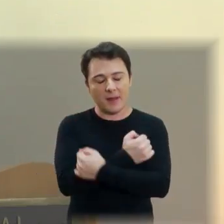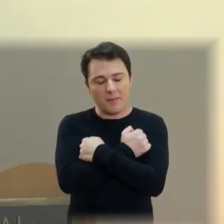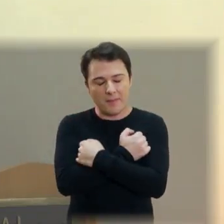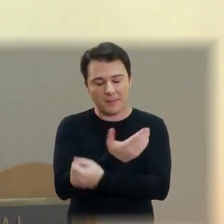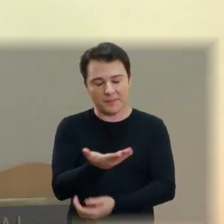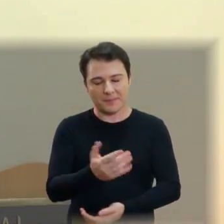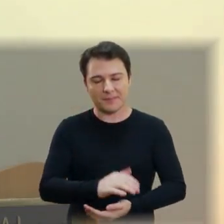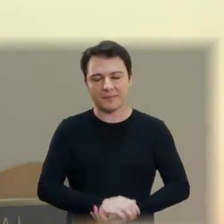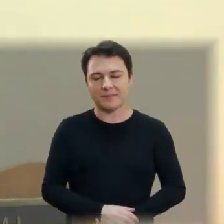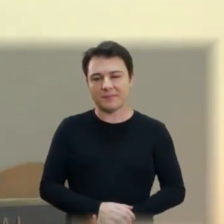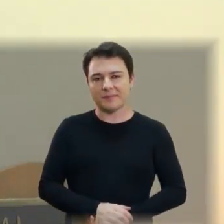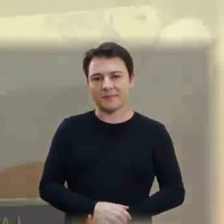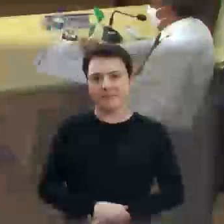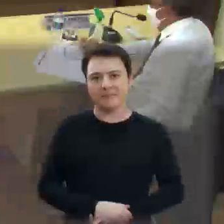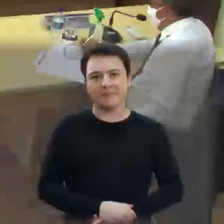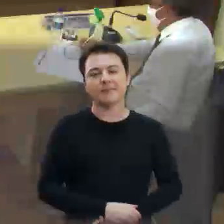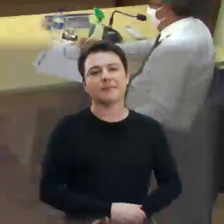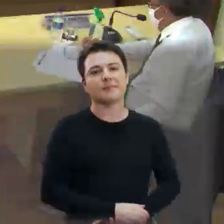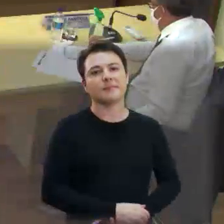todos.